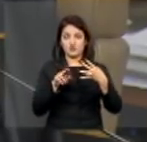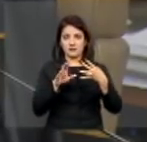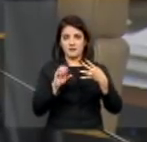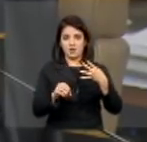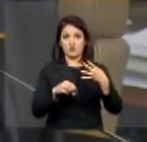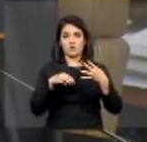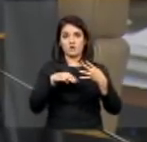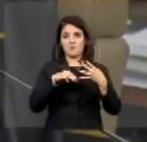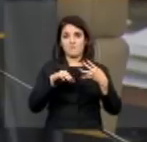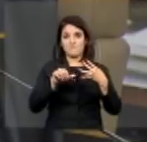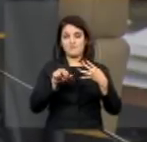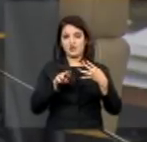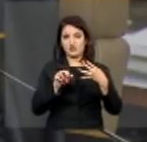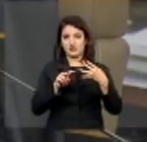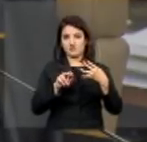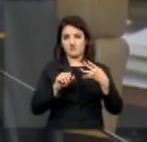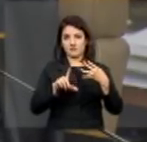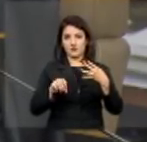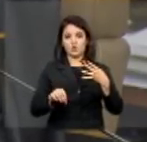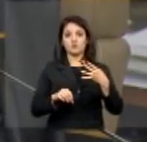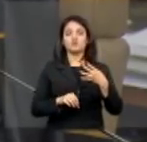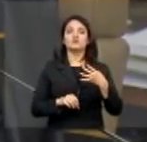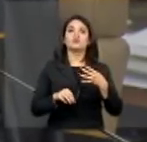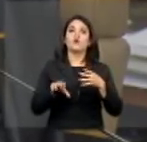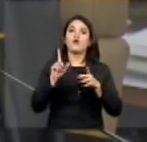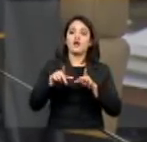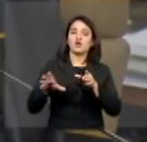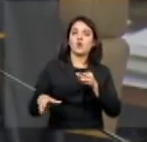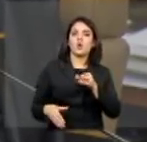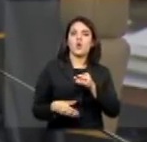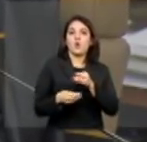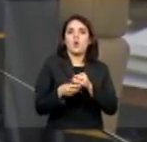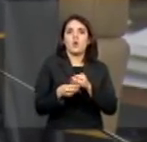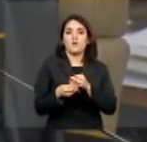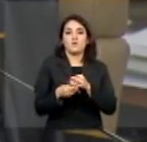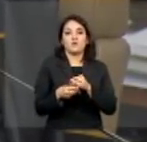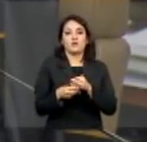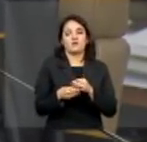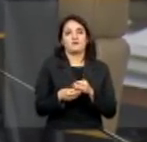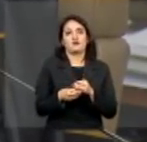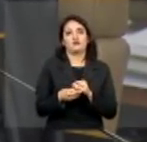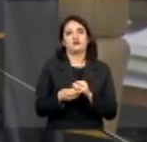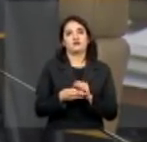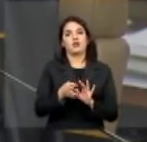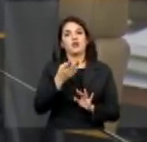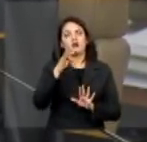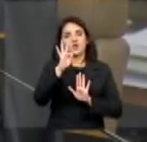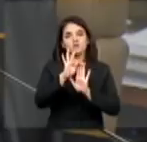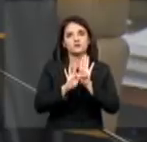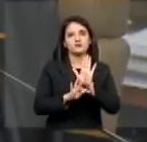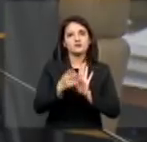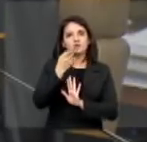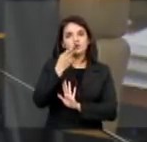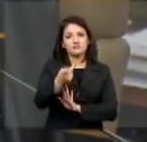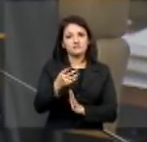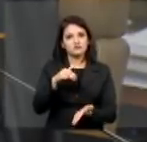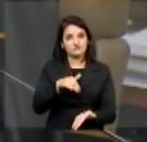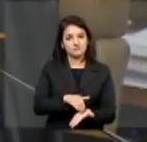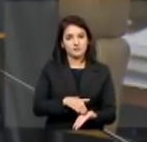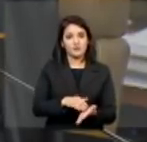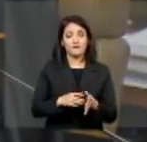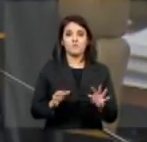como já mencionei fornos que complementarão as suas alegações finais após a apresentação